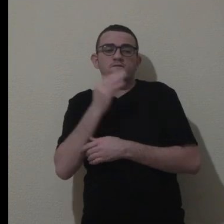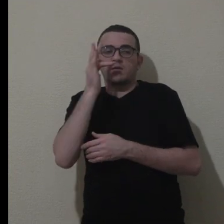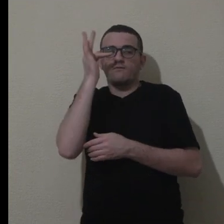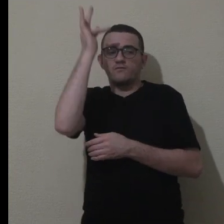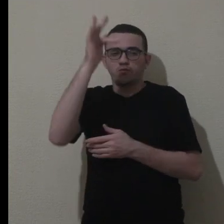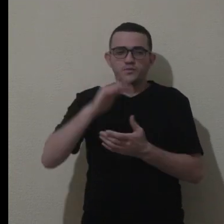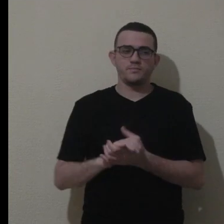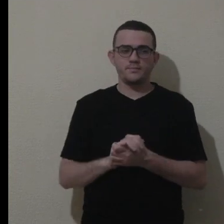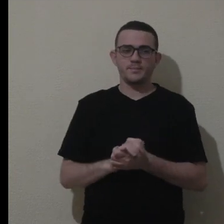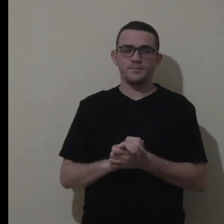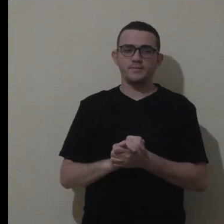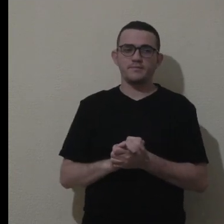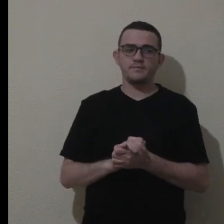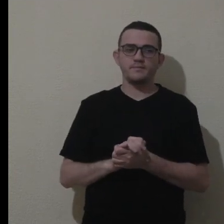adiante.